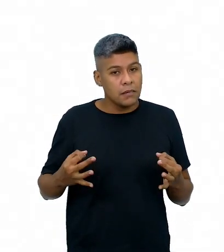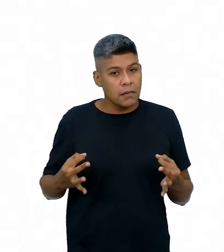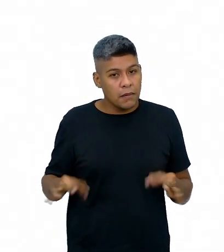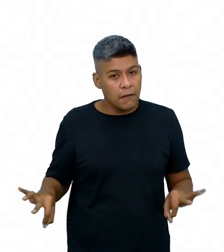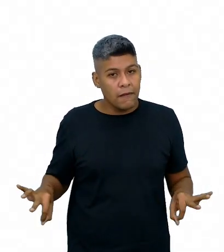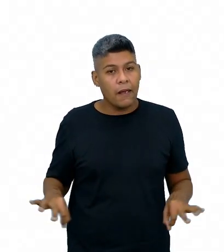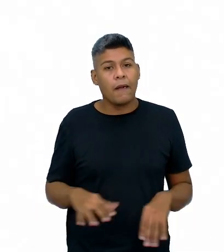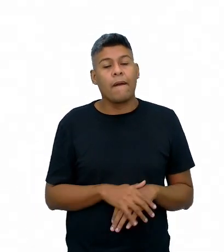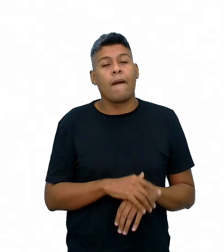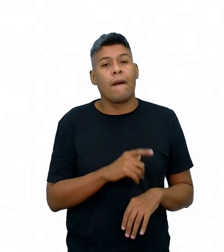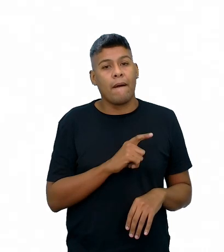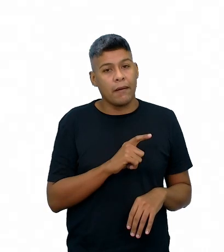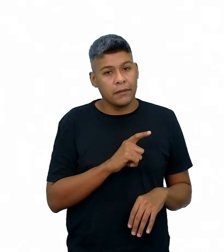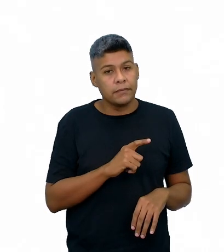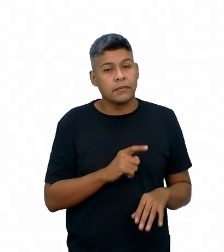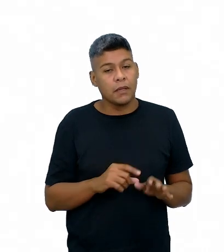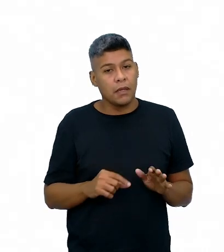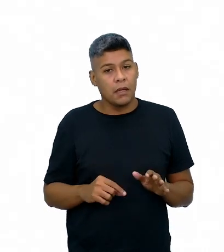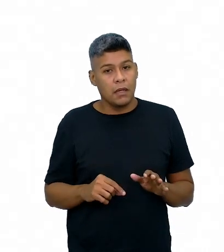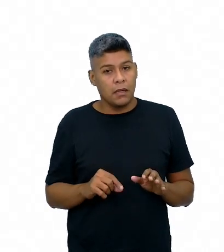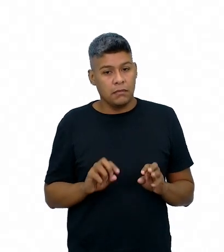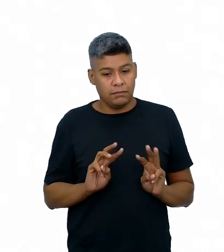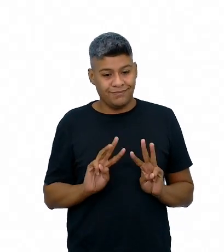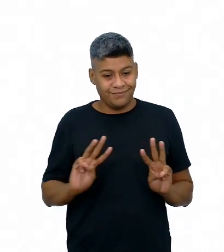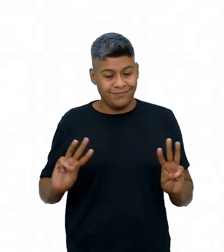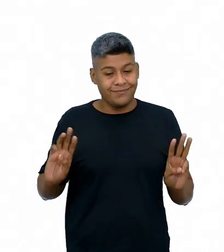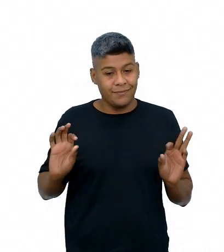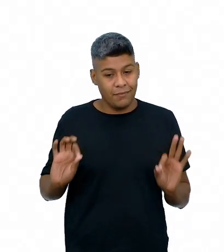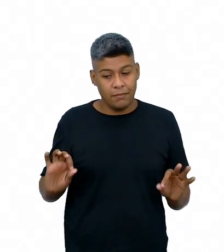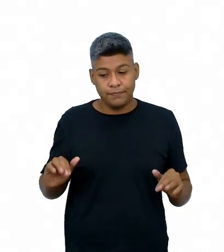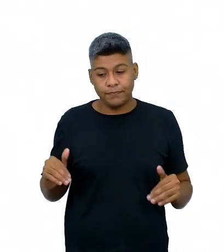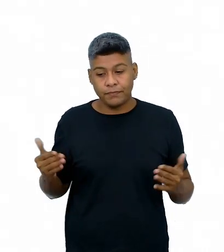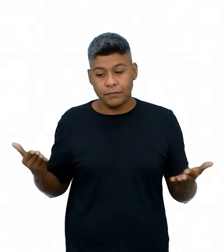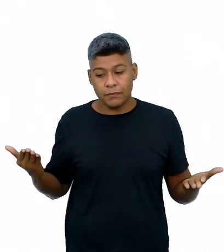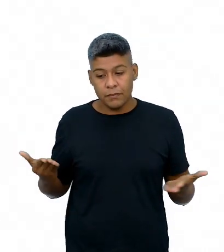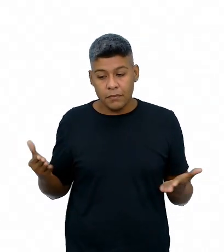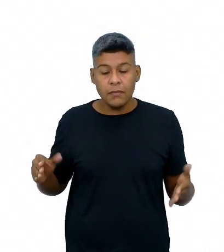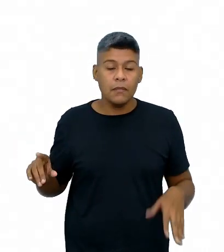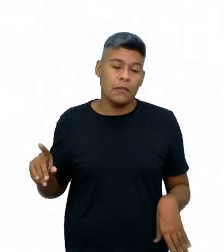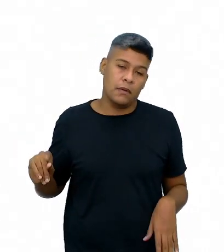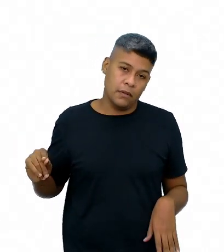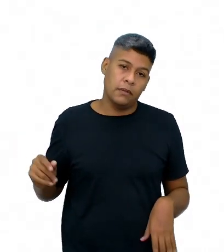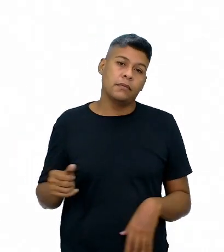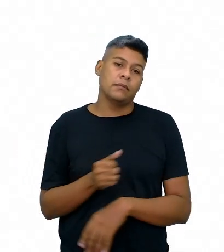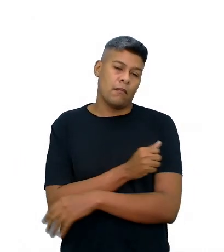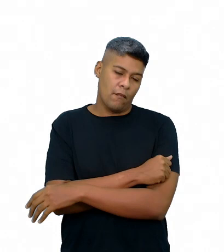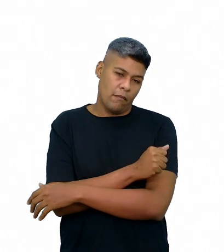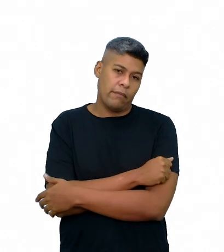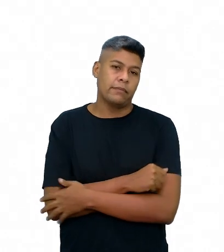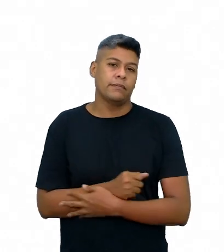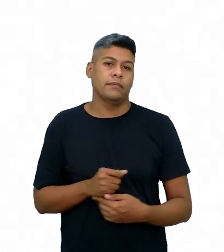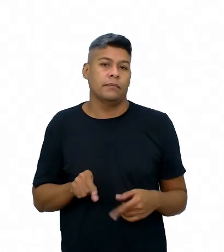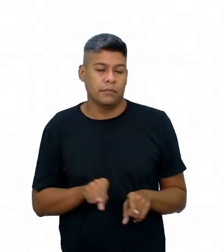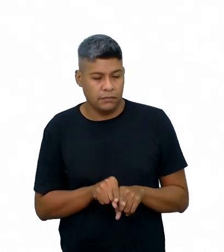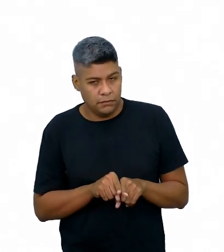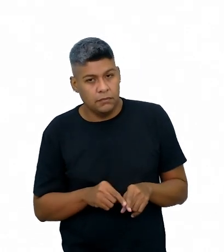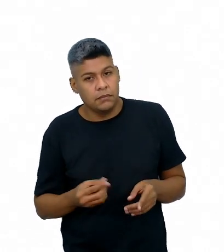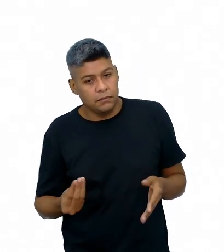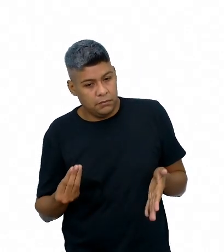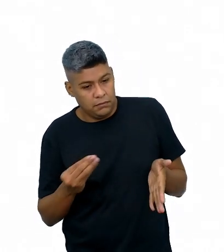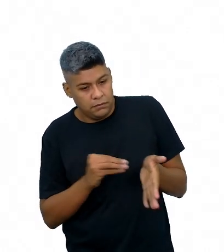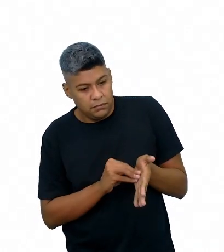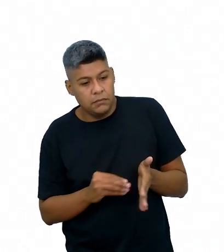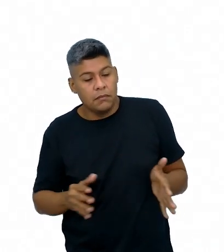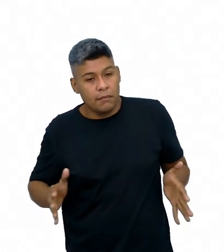científica, tem fonte confiável? Agora, isso, gente, o aluno também recebe esses